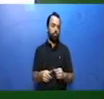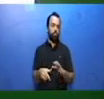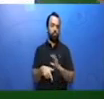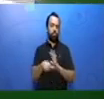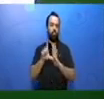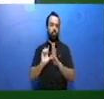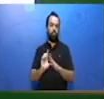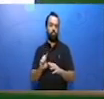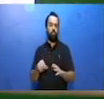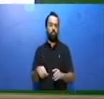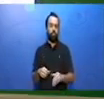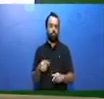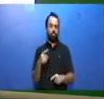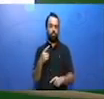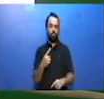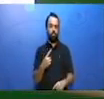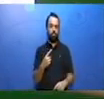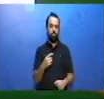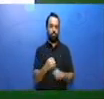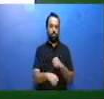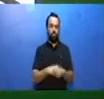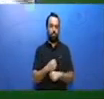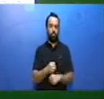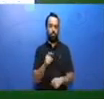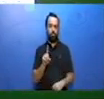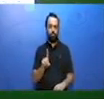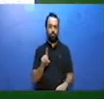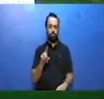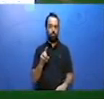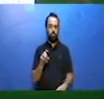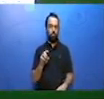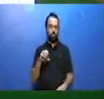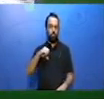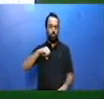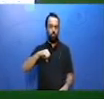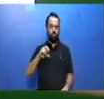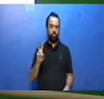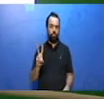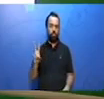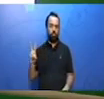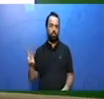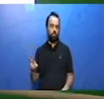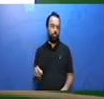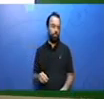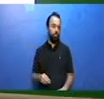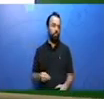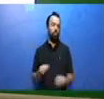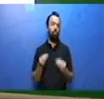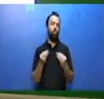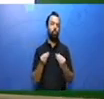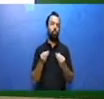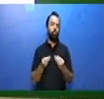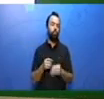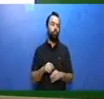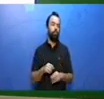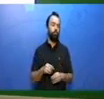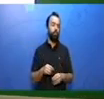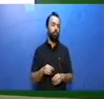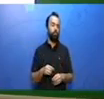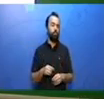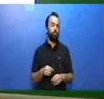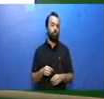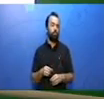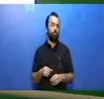1922? Características das ruas. Lembra quando ela descreve como eram as ruas do bairro de Higienópolis?